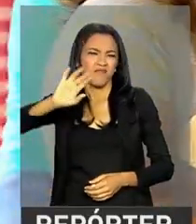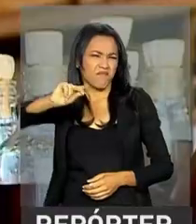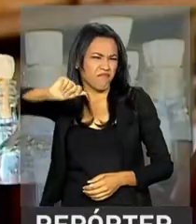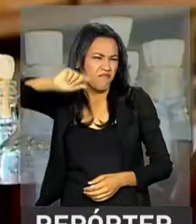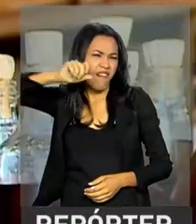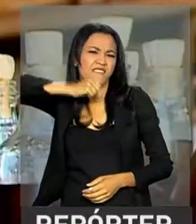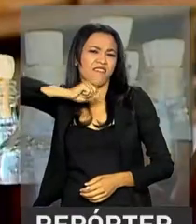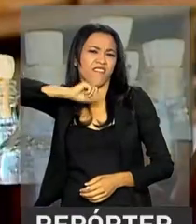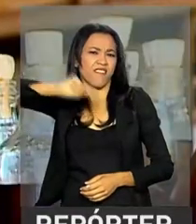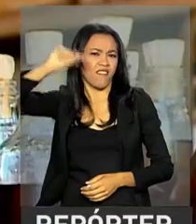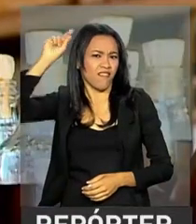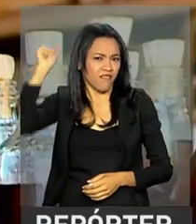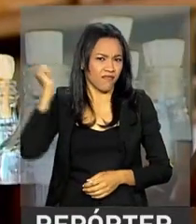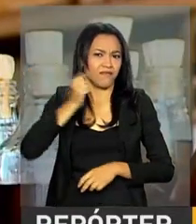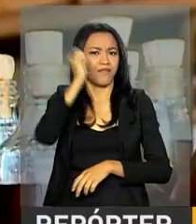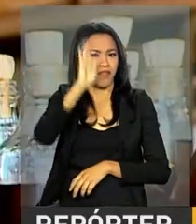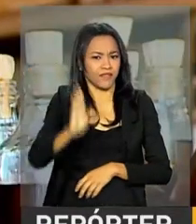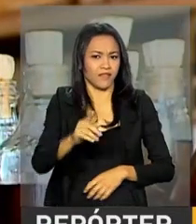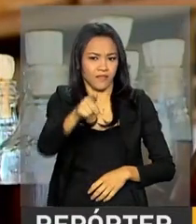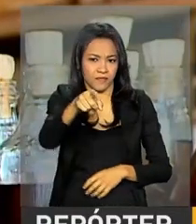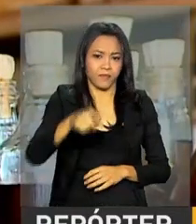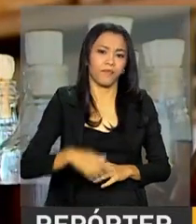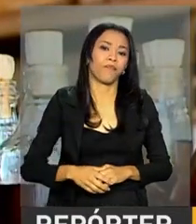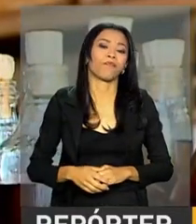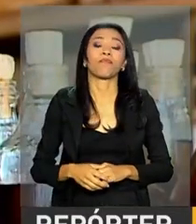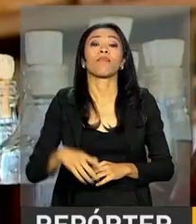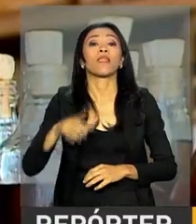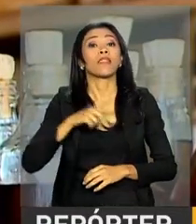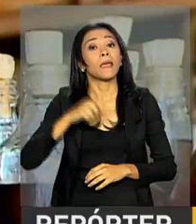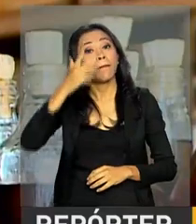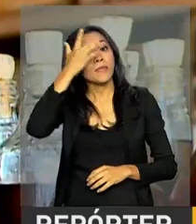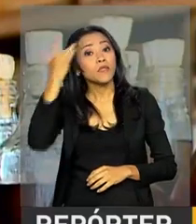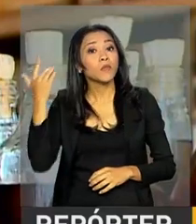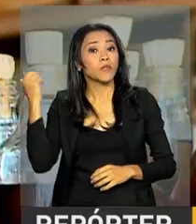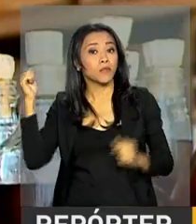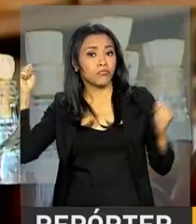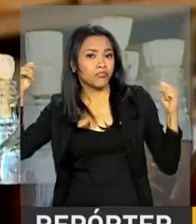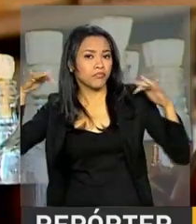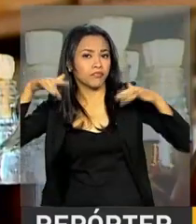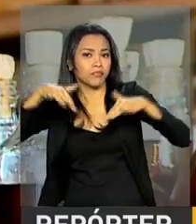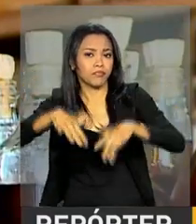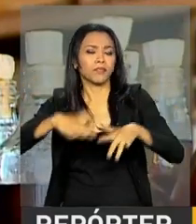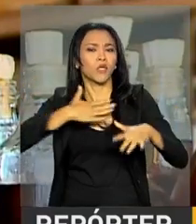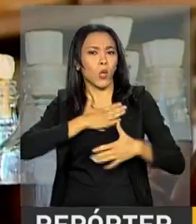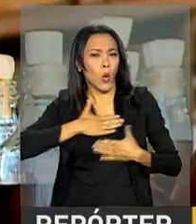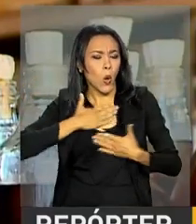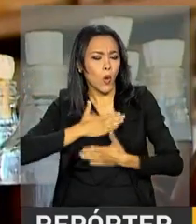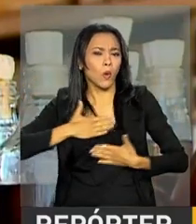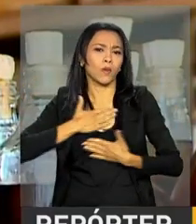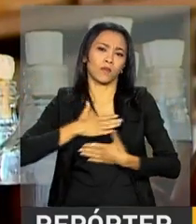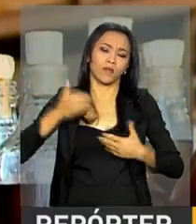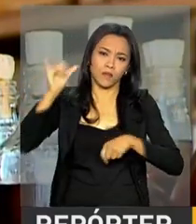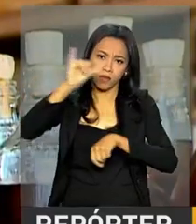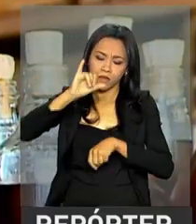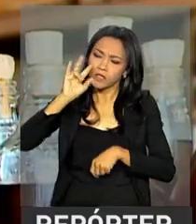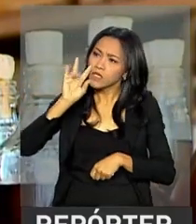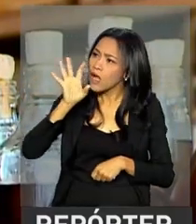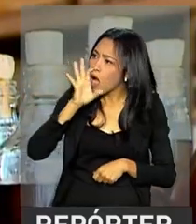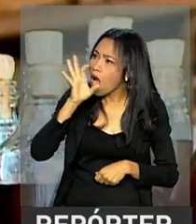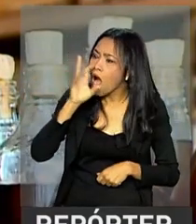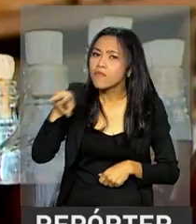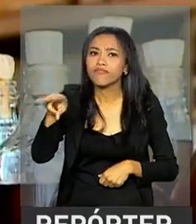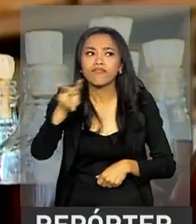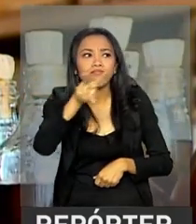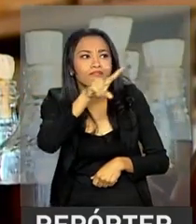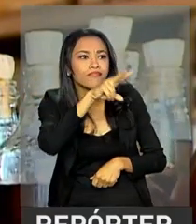o festival dá muita gente né tem muitas curvas de fogos por um disco lista que gosta aqui no paraná que vem para apreciar a